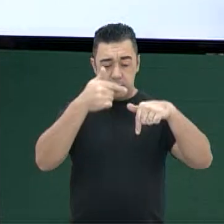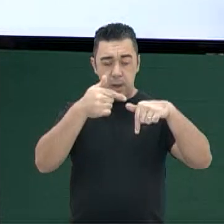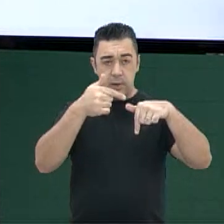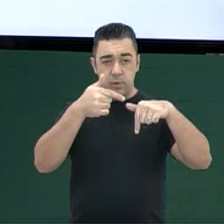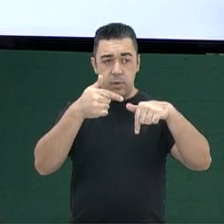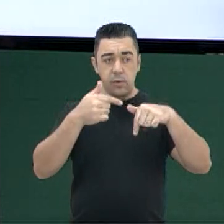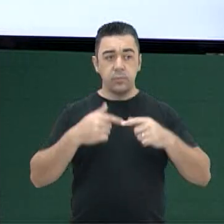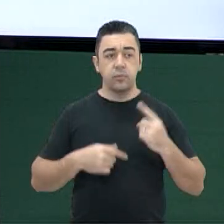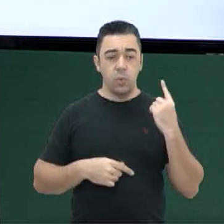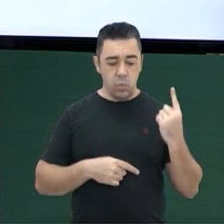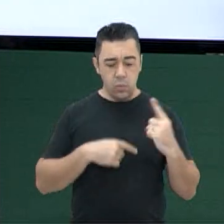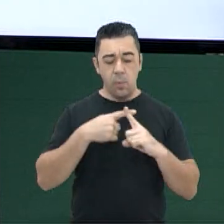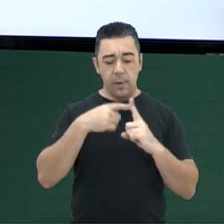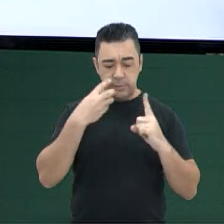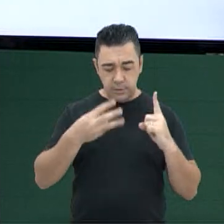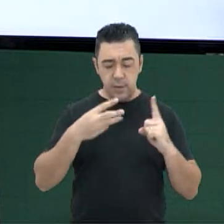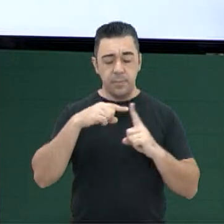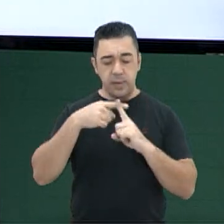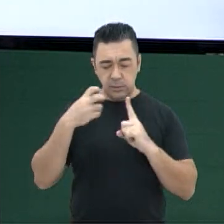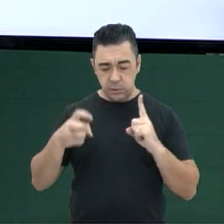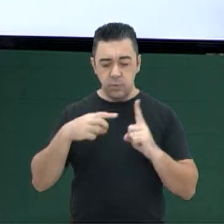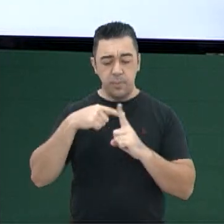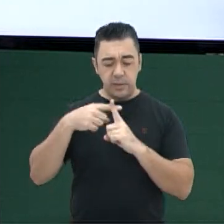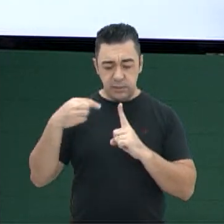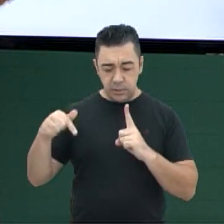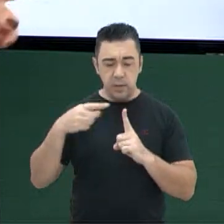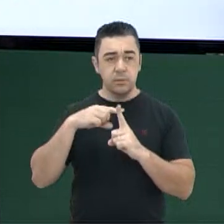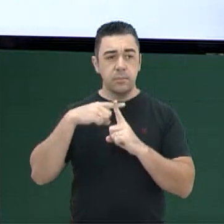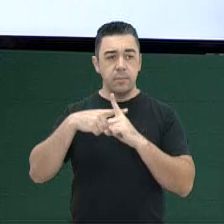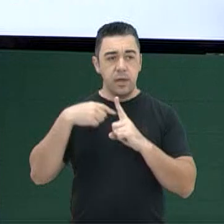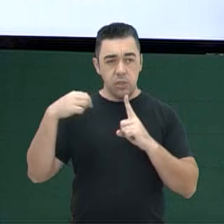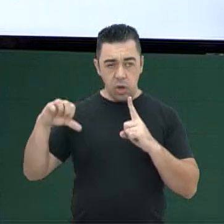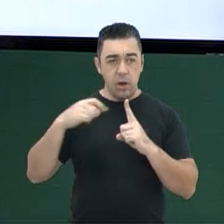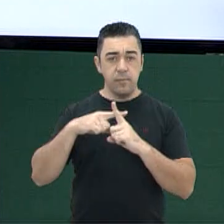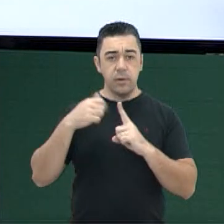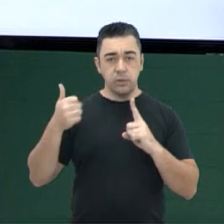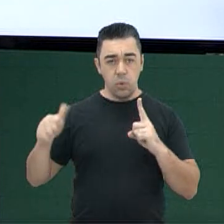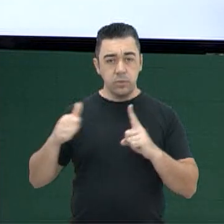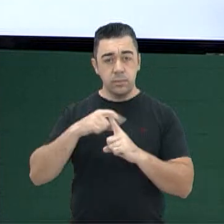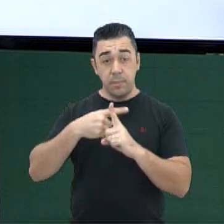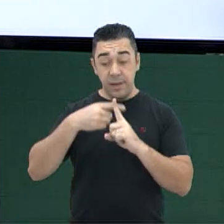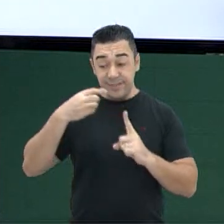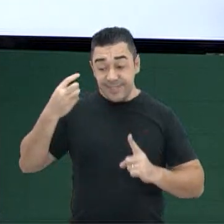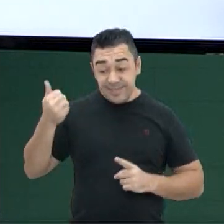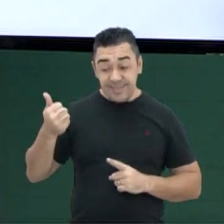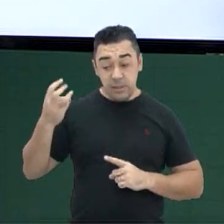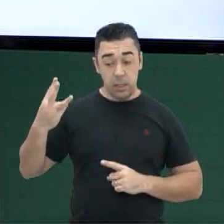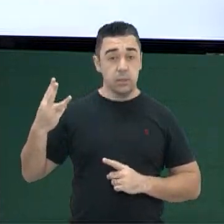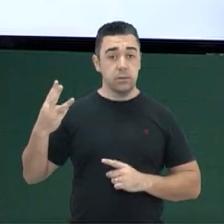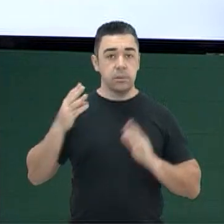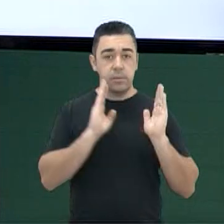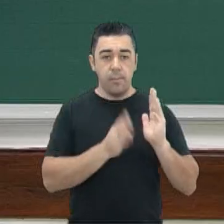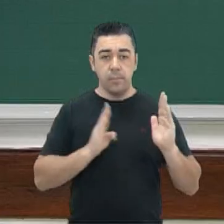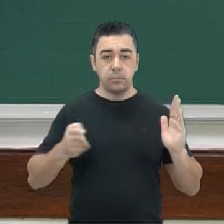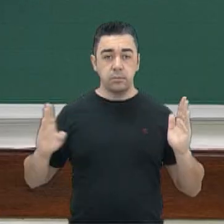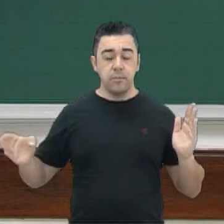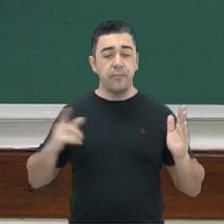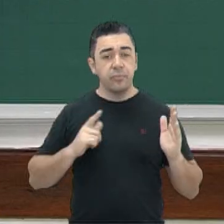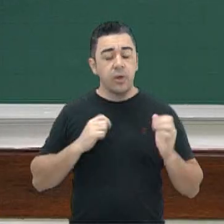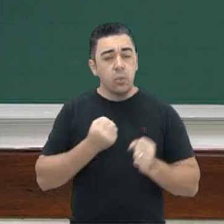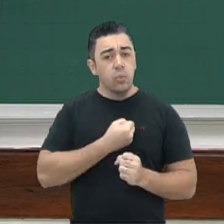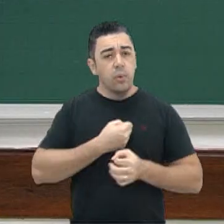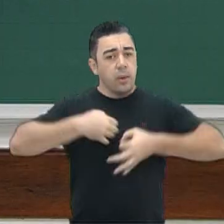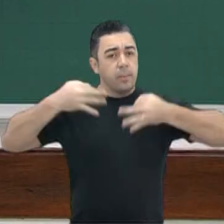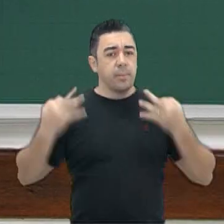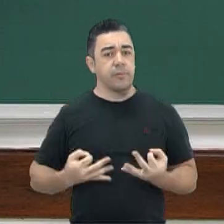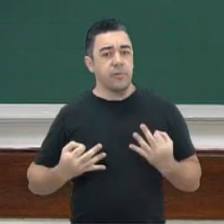que seria a conta? 1 mais 3 mais 5 mais 7 mais 9 mais 11 mais 13, ok? E aí nós temos os quadrados